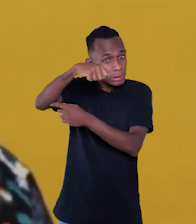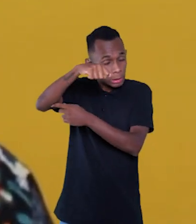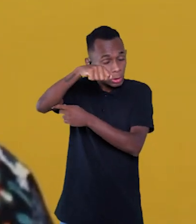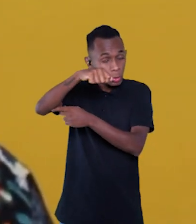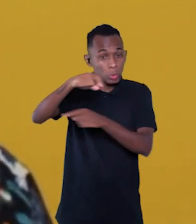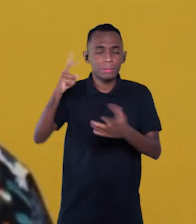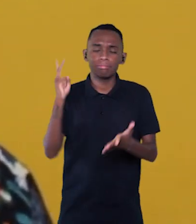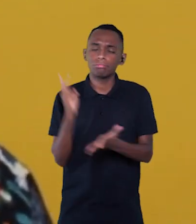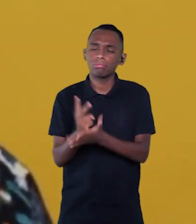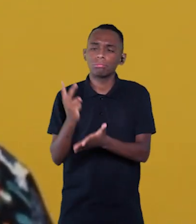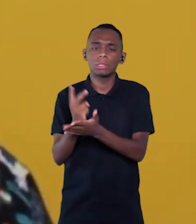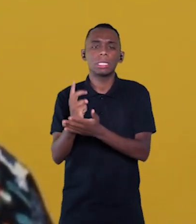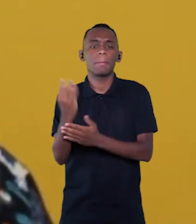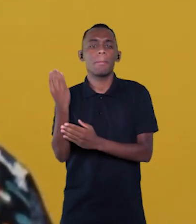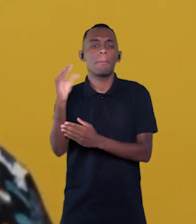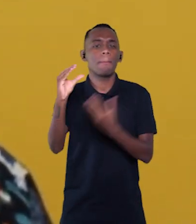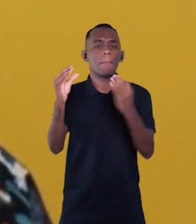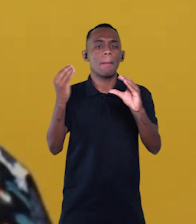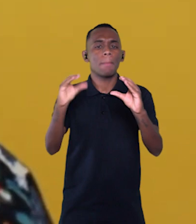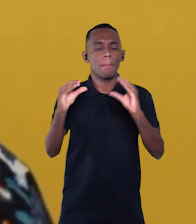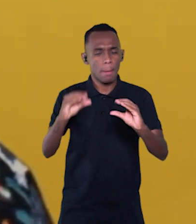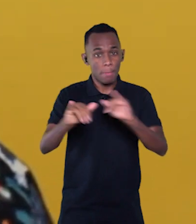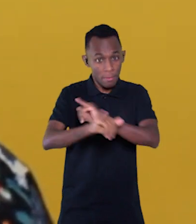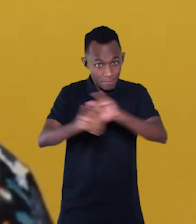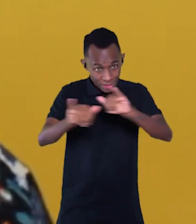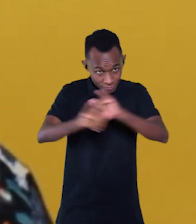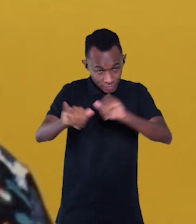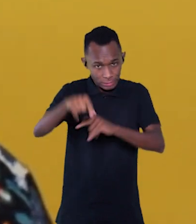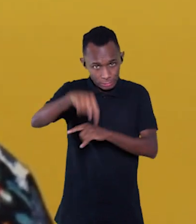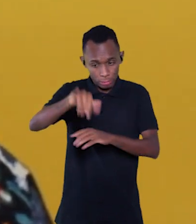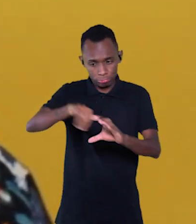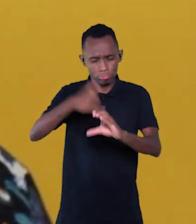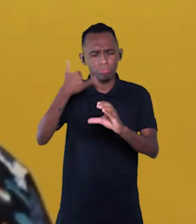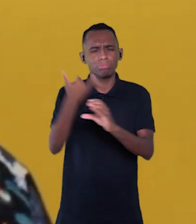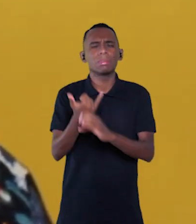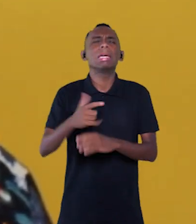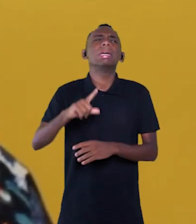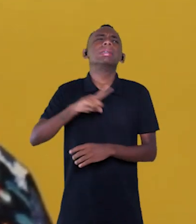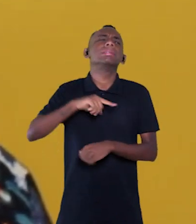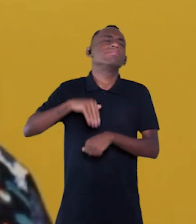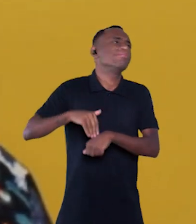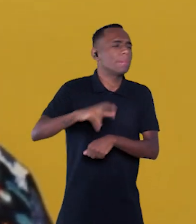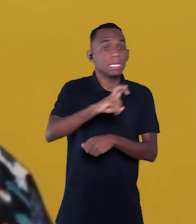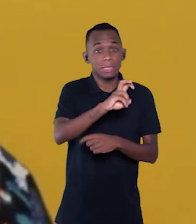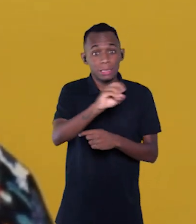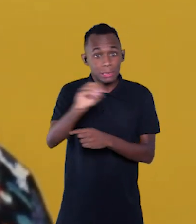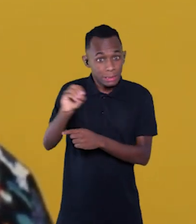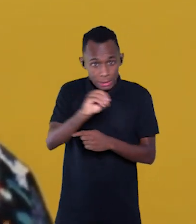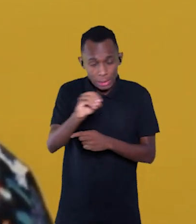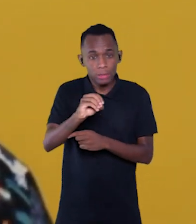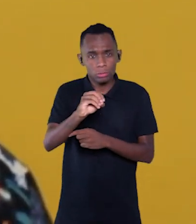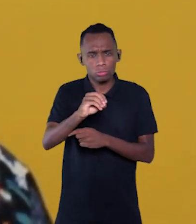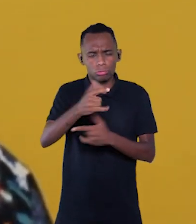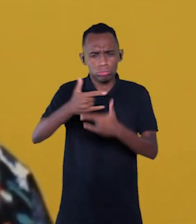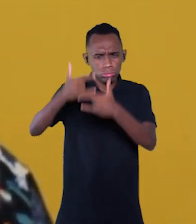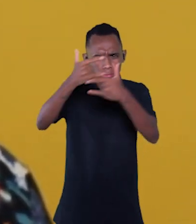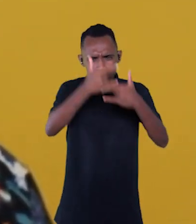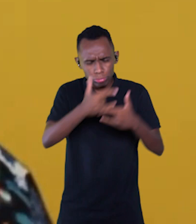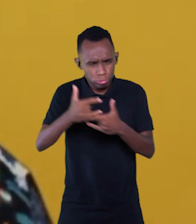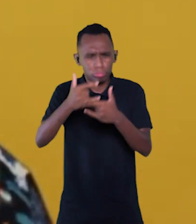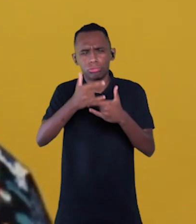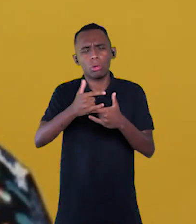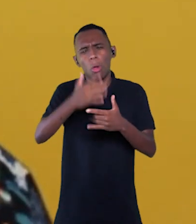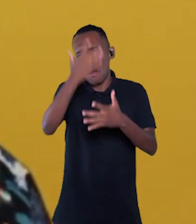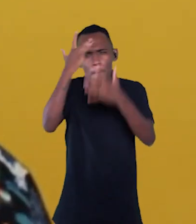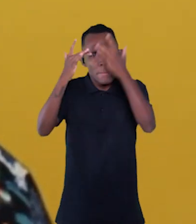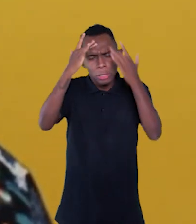para sempre receber as nossas notificações. Aqui no canal tem mais de 500 programas gravados com escritores